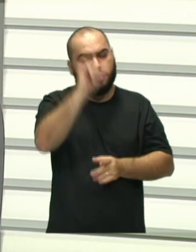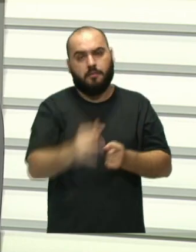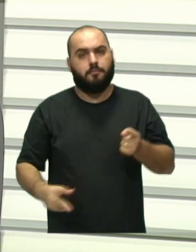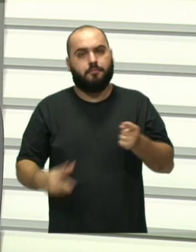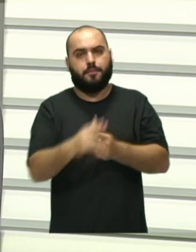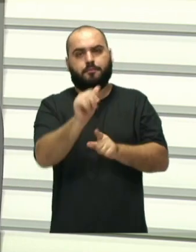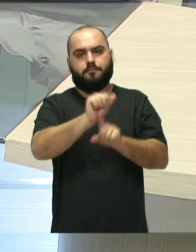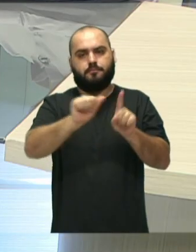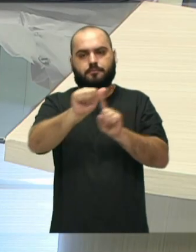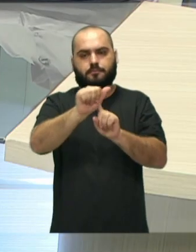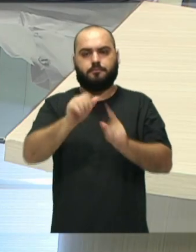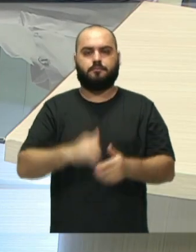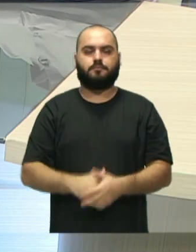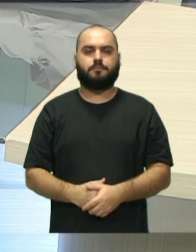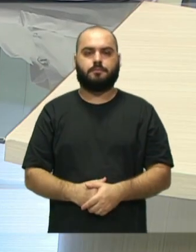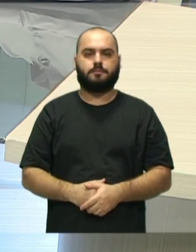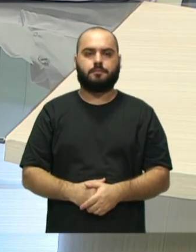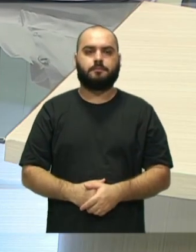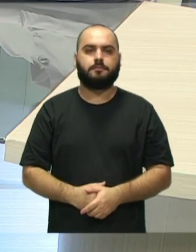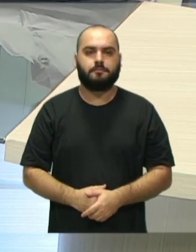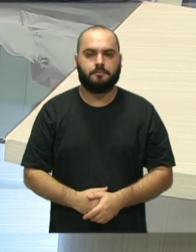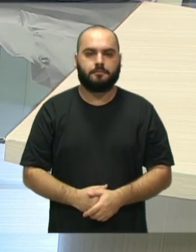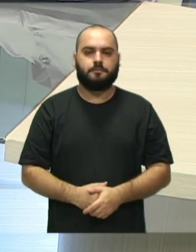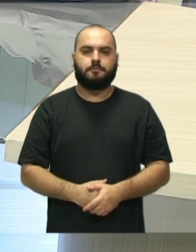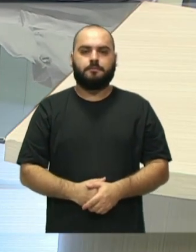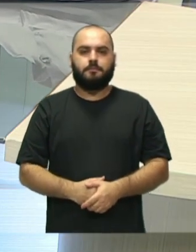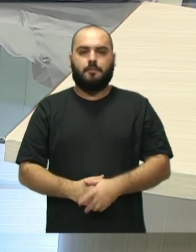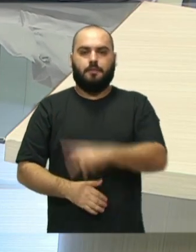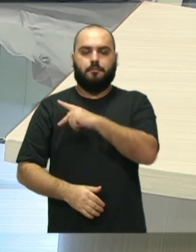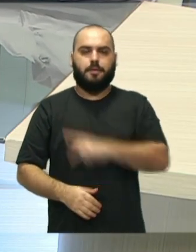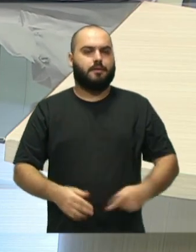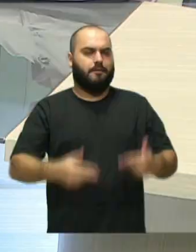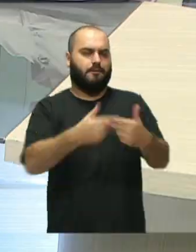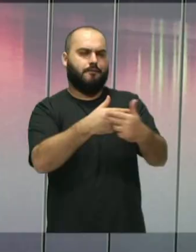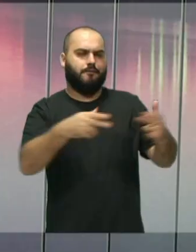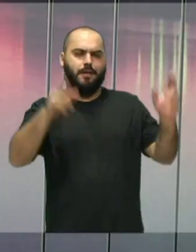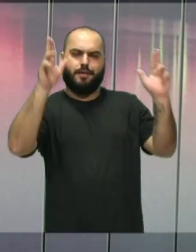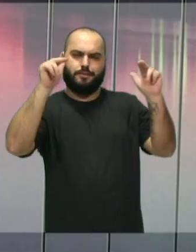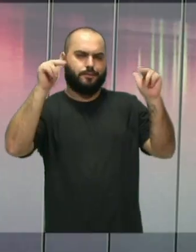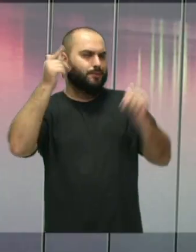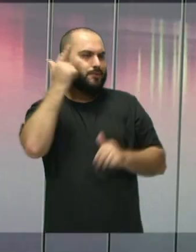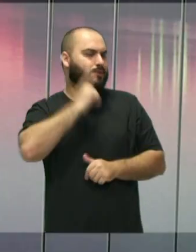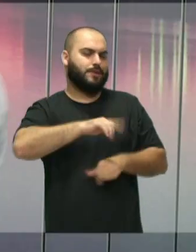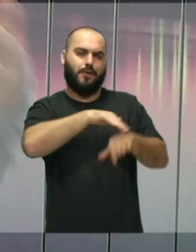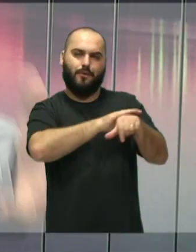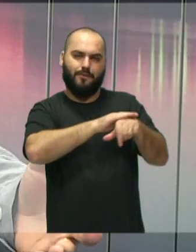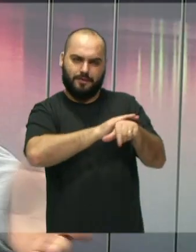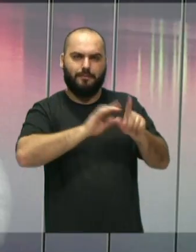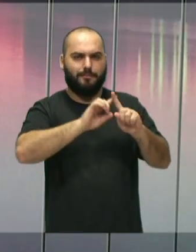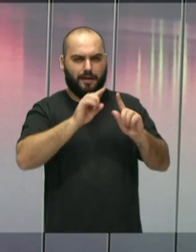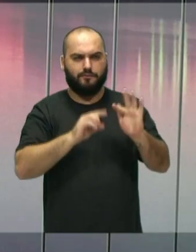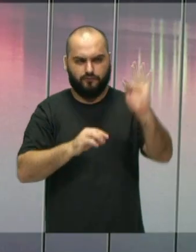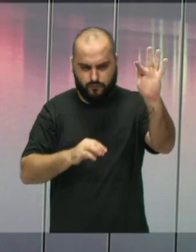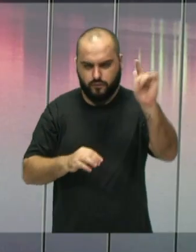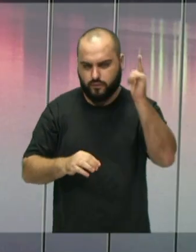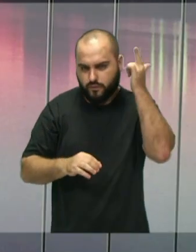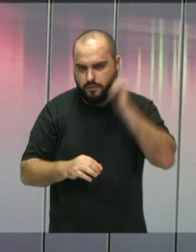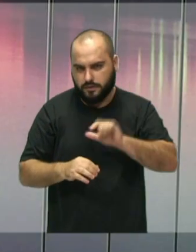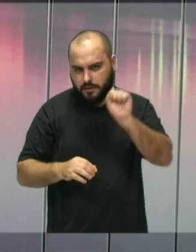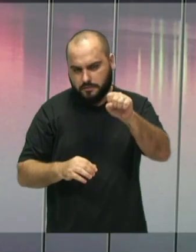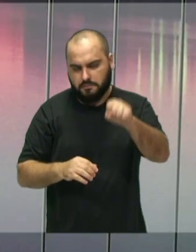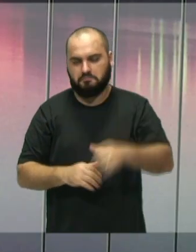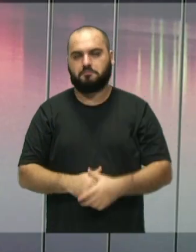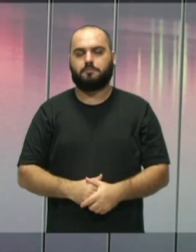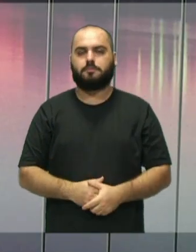precisa que a área da assistência presente muitos assuntos aqui que a gente não conseguiu tratar nesse nessa edição Mas vai ficar para a próxima edição